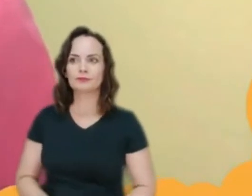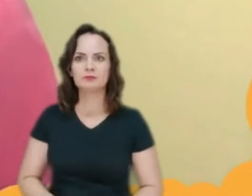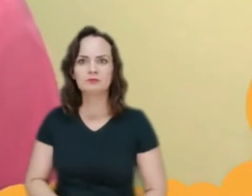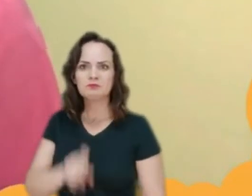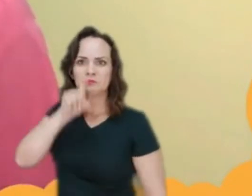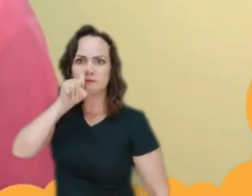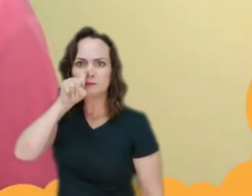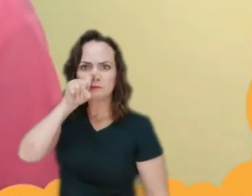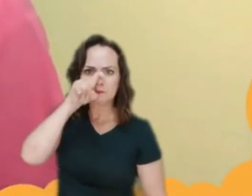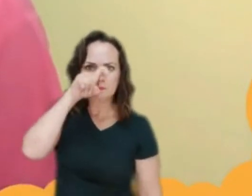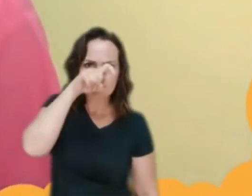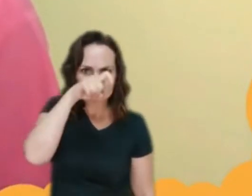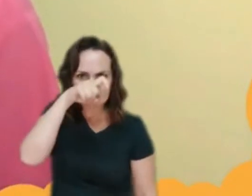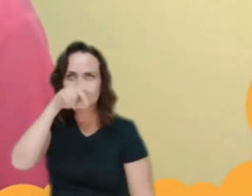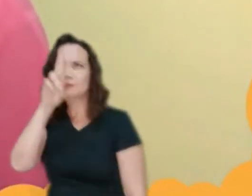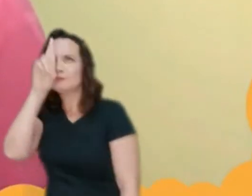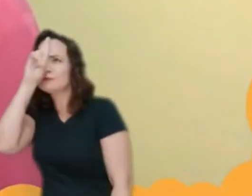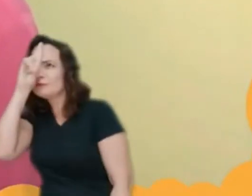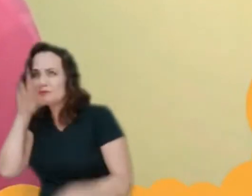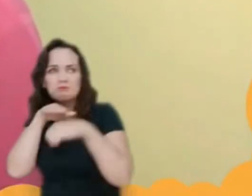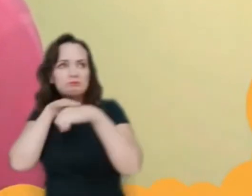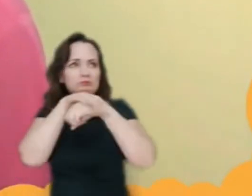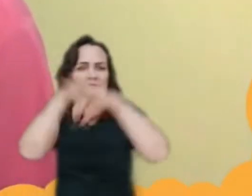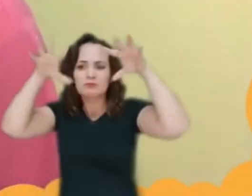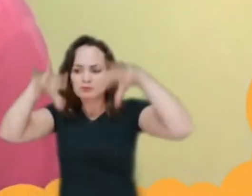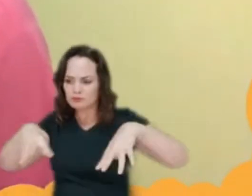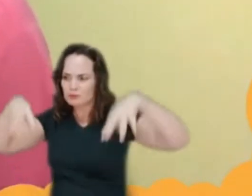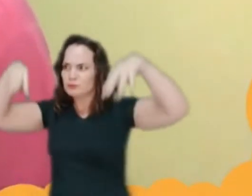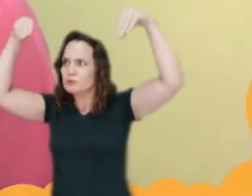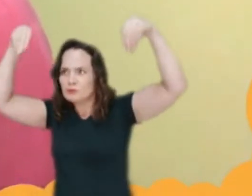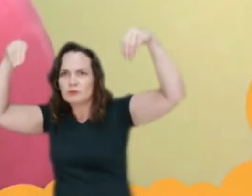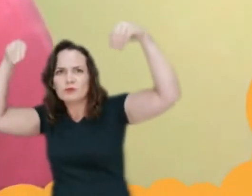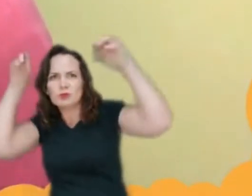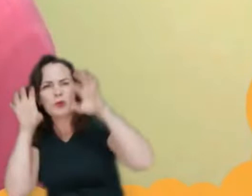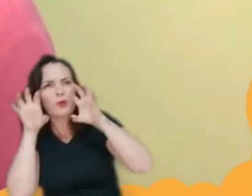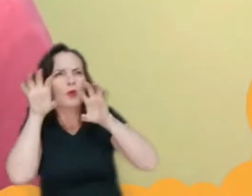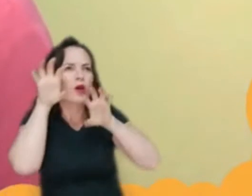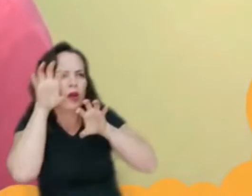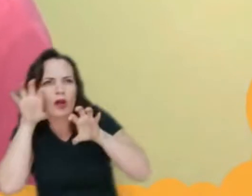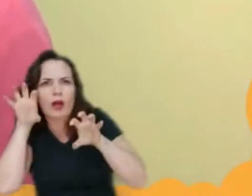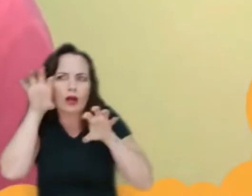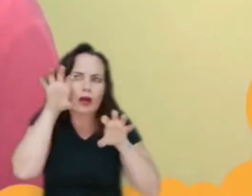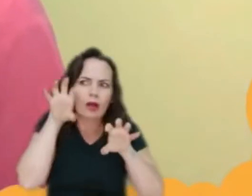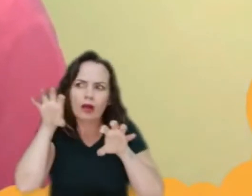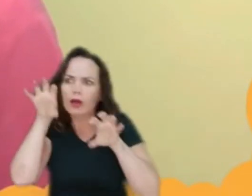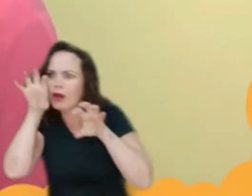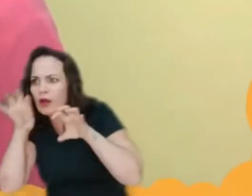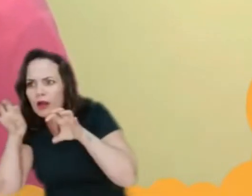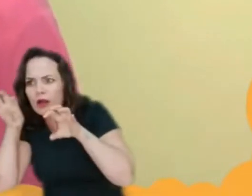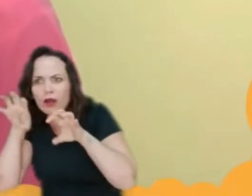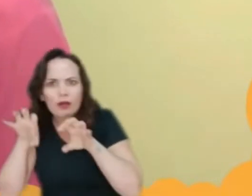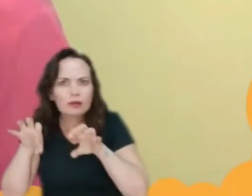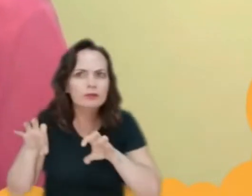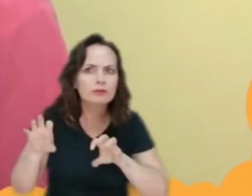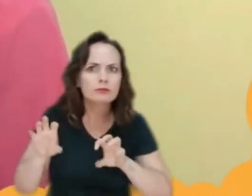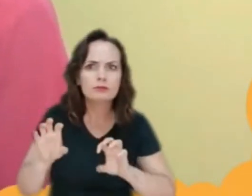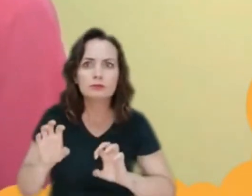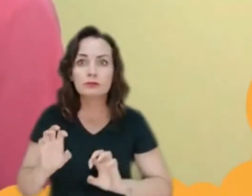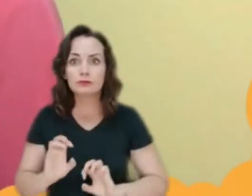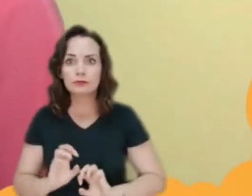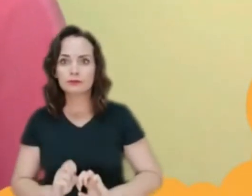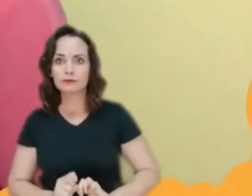Era uma bruxa meia noite em um castelo, mal assombrado com a faca na